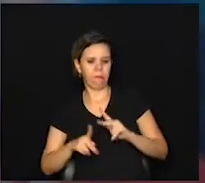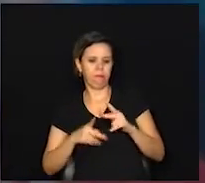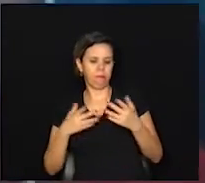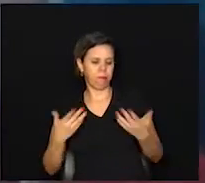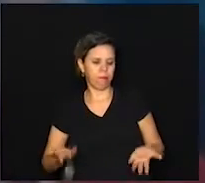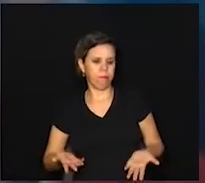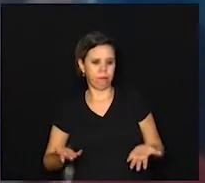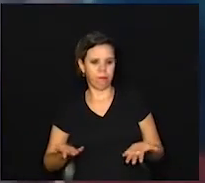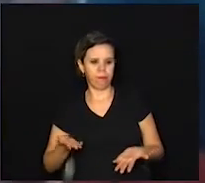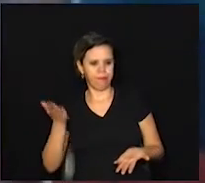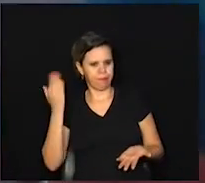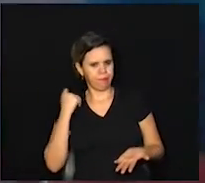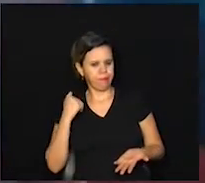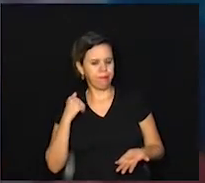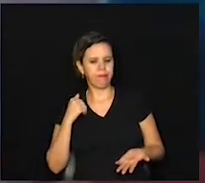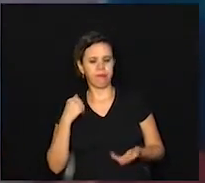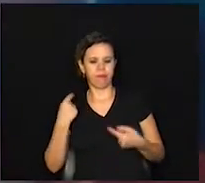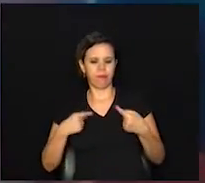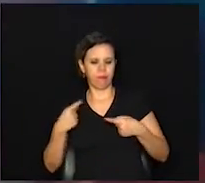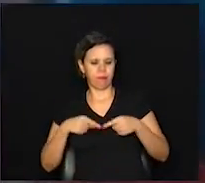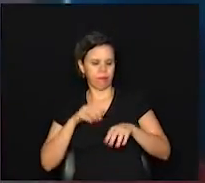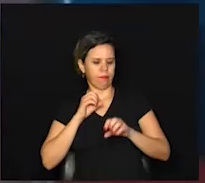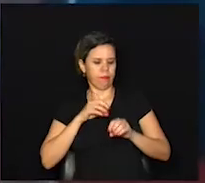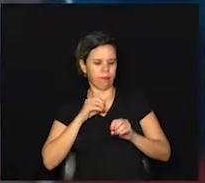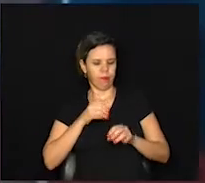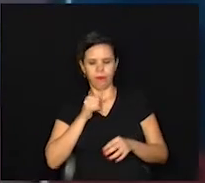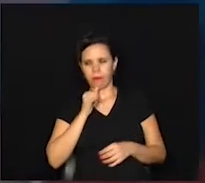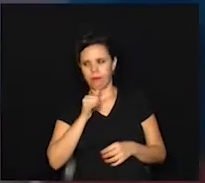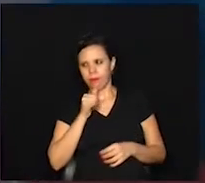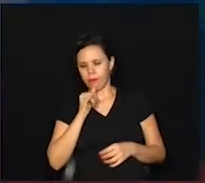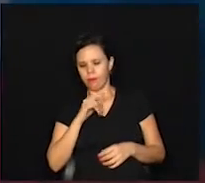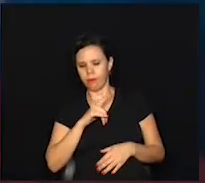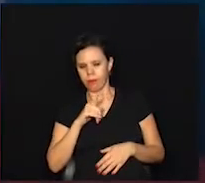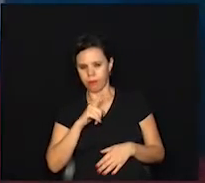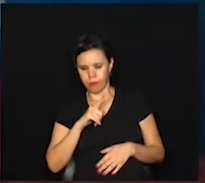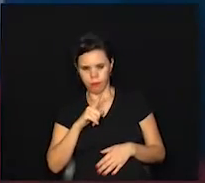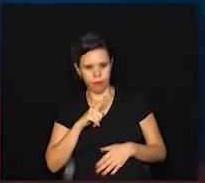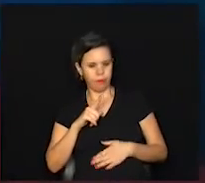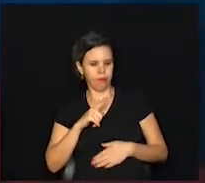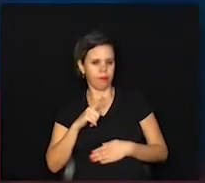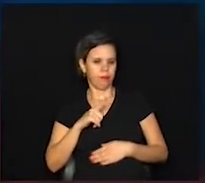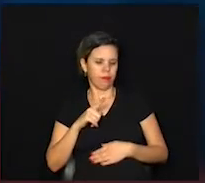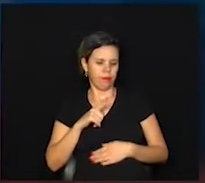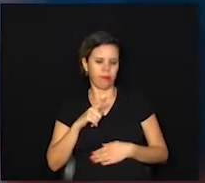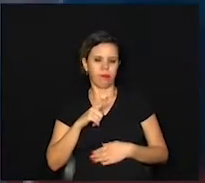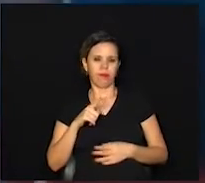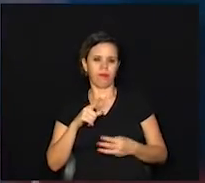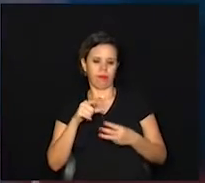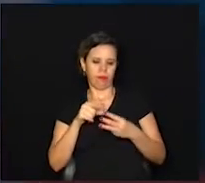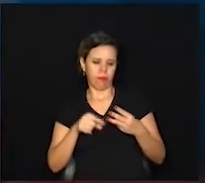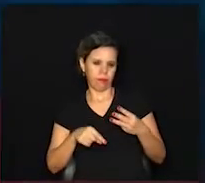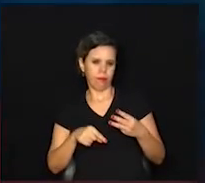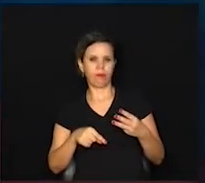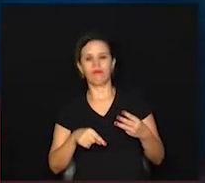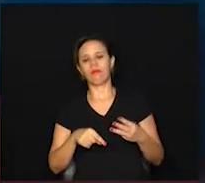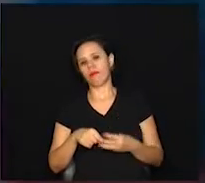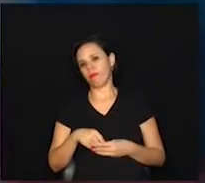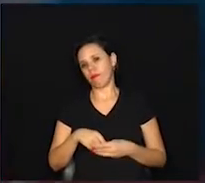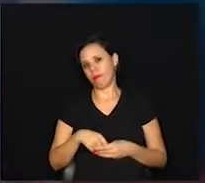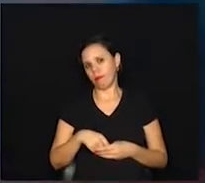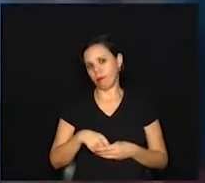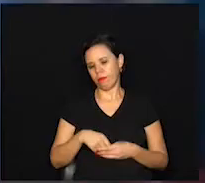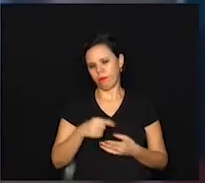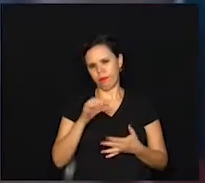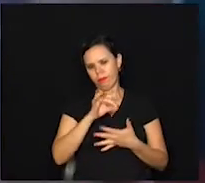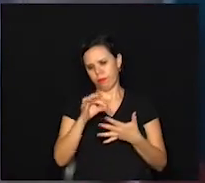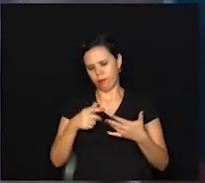né, sabem, o debate da educação, por exemplo, nós temos lá no terceiro PNDH uma série de questões. Nós